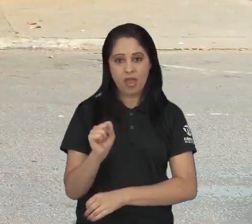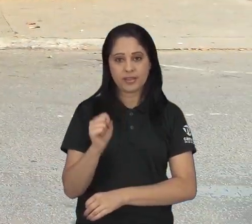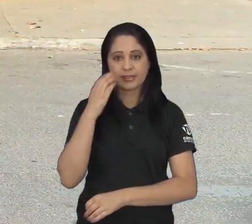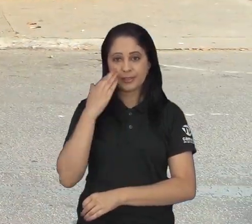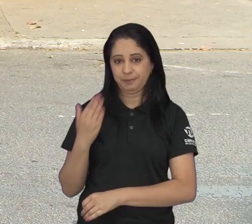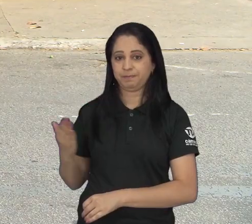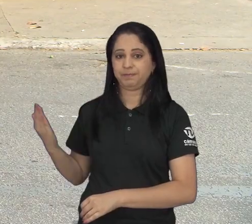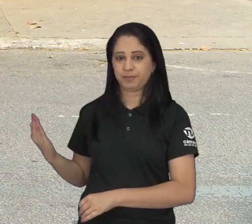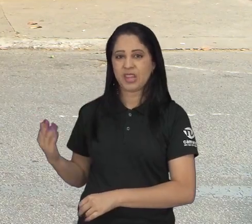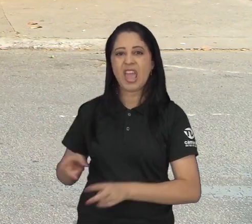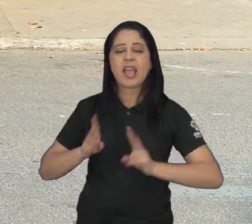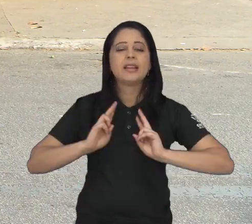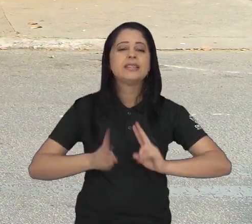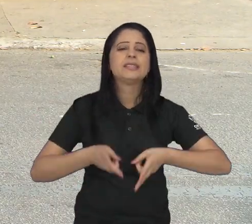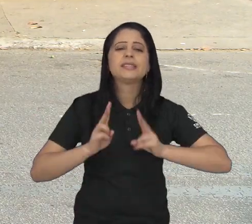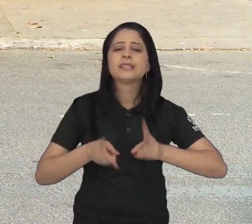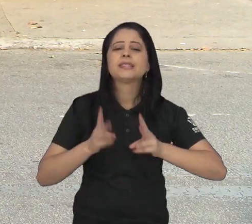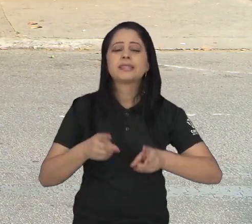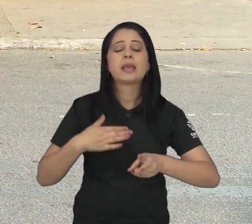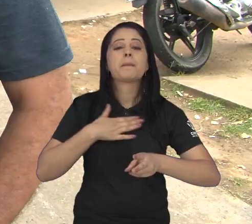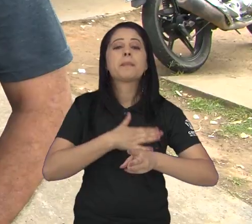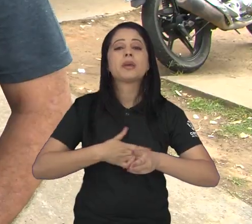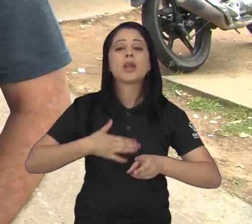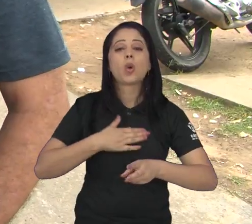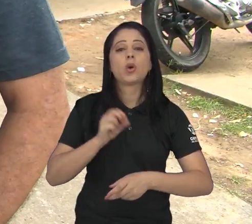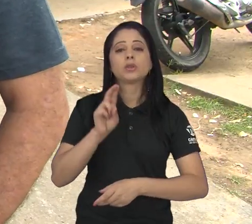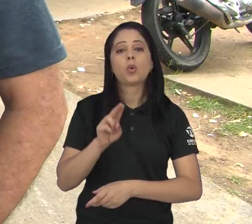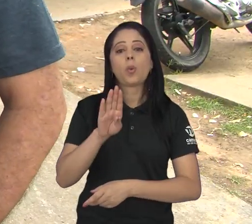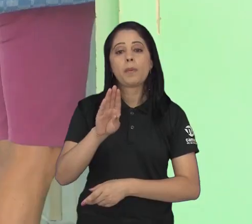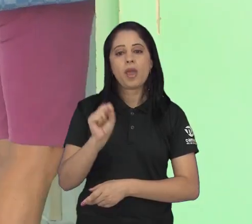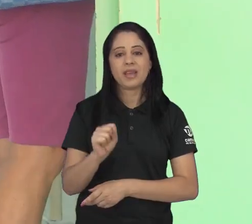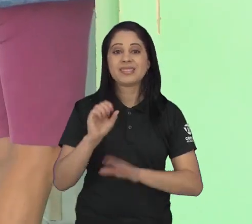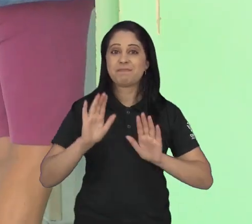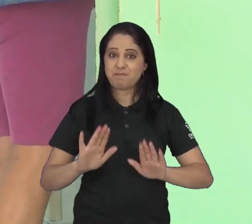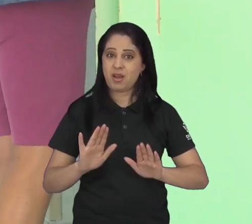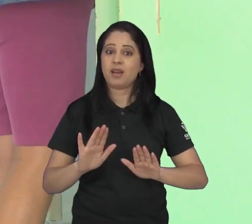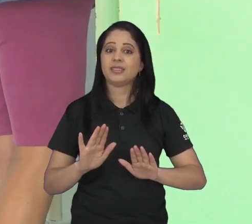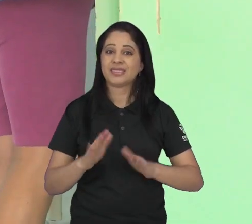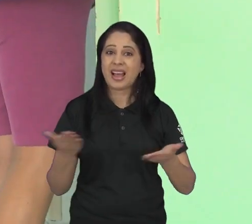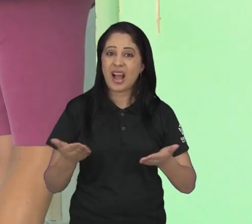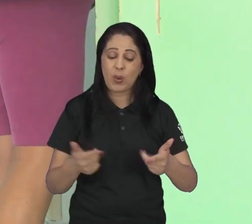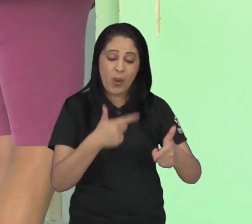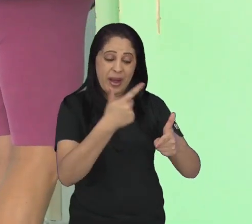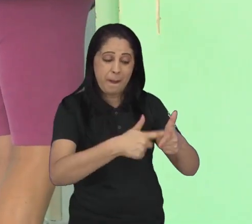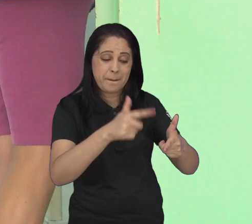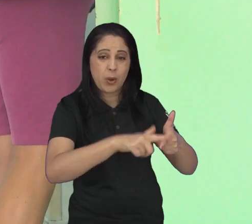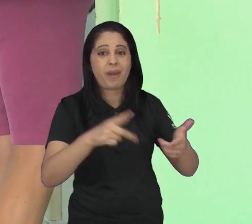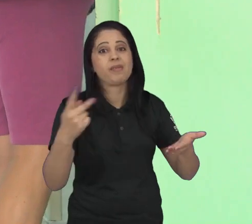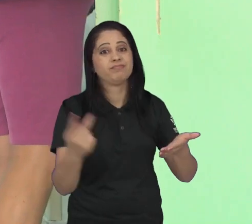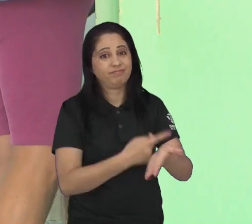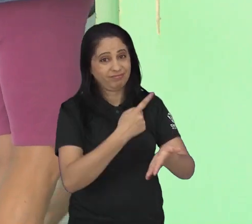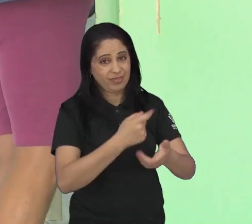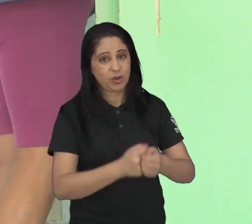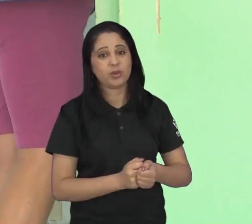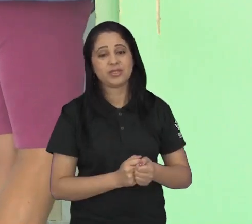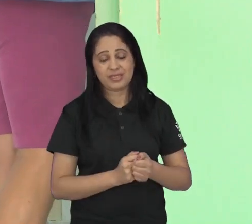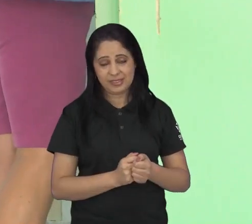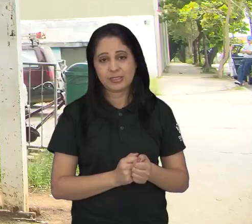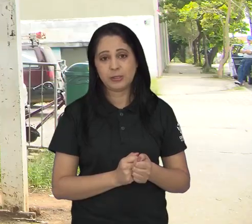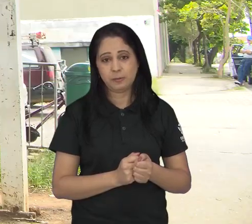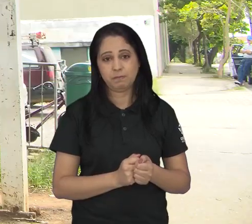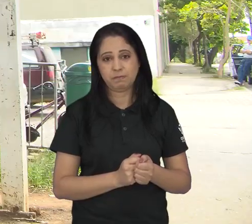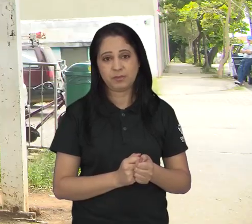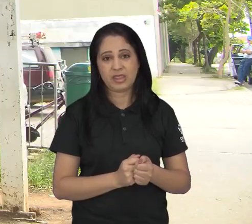sempre aprovou o serviço prestado no local mas segundo ele um problema recorrente tem afetado a qualidade no atendimento